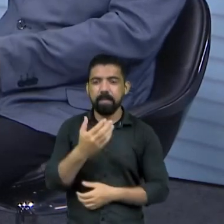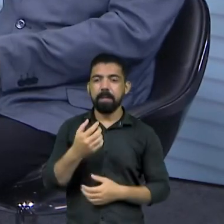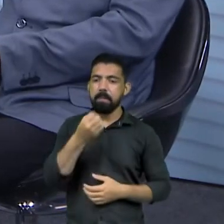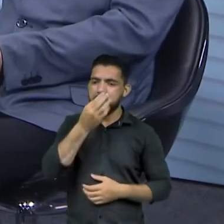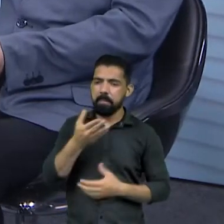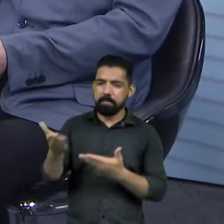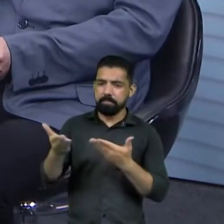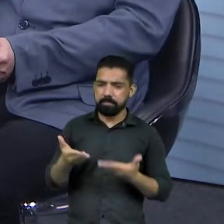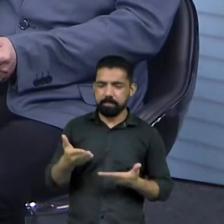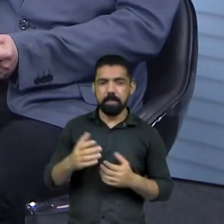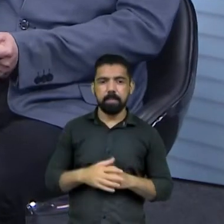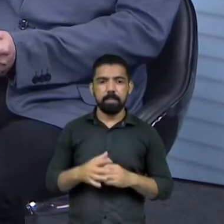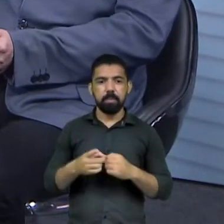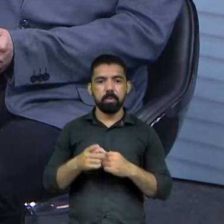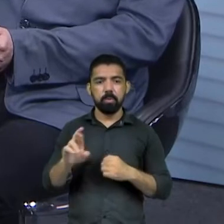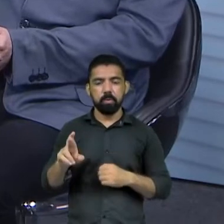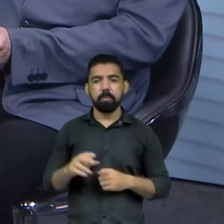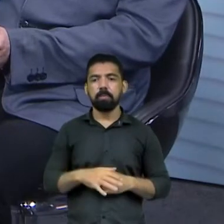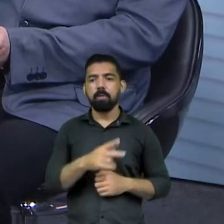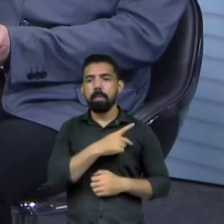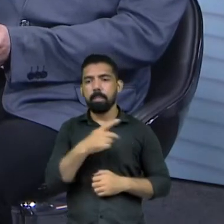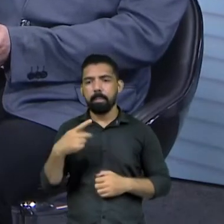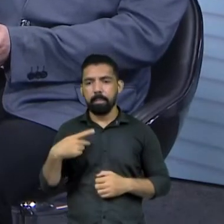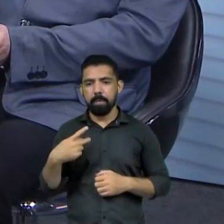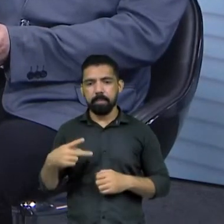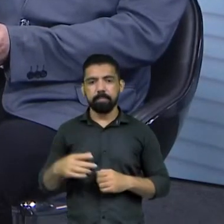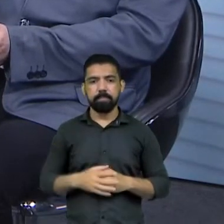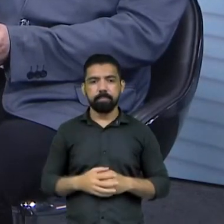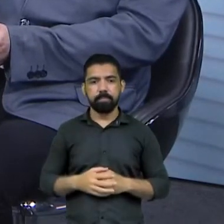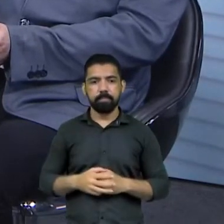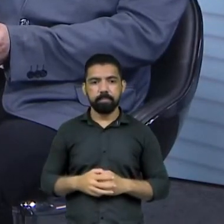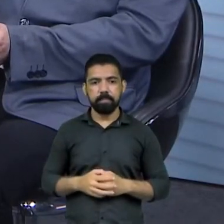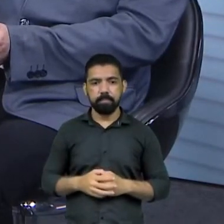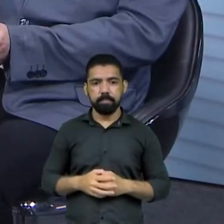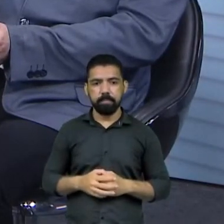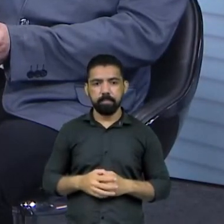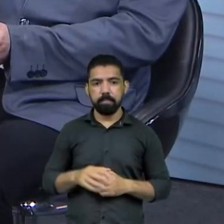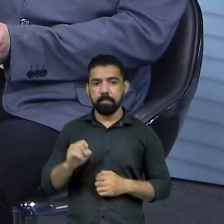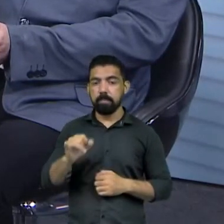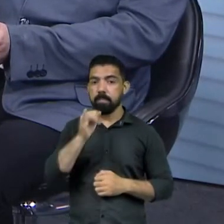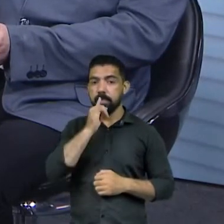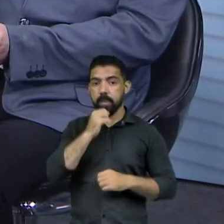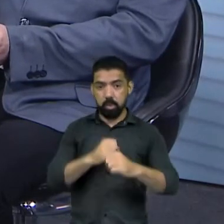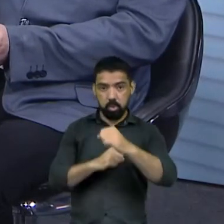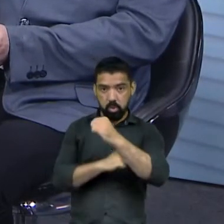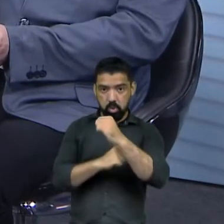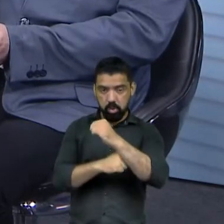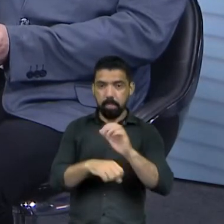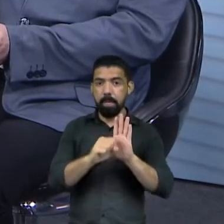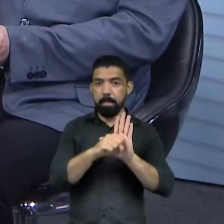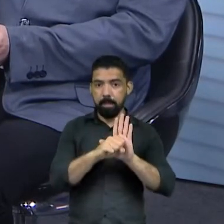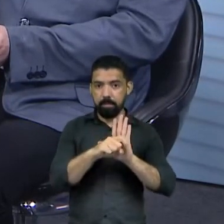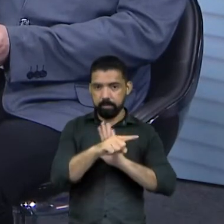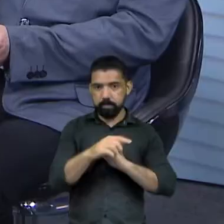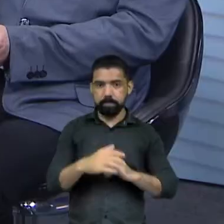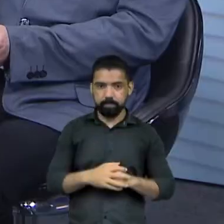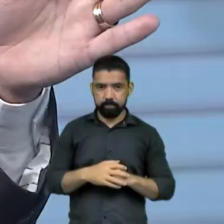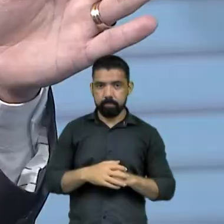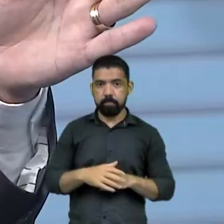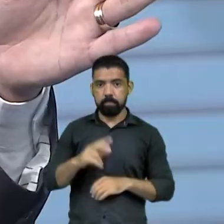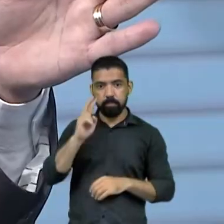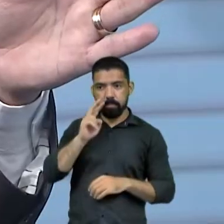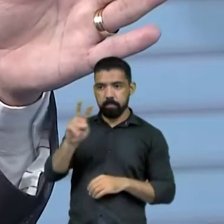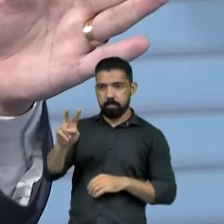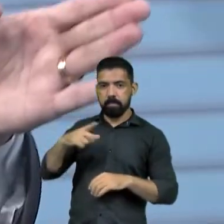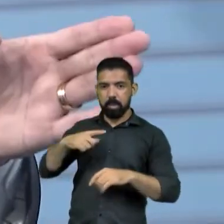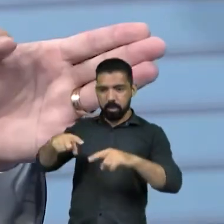Dr munguba Júnior Reverendo da igreja onde é que fica a Seven Church Doutor se você sair ali do Shop Benfica na Zé Bastos olhou pro campo do Ceará